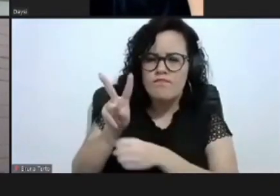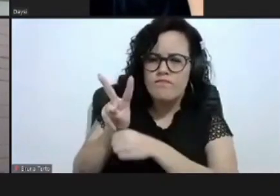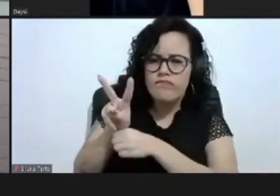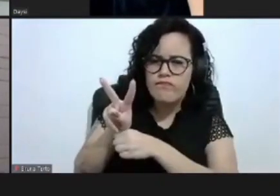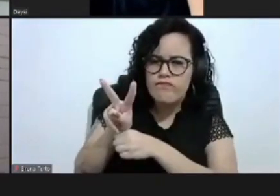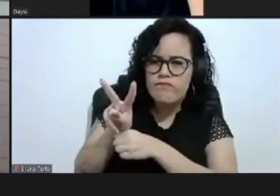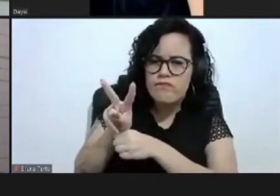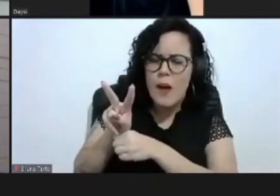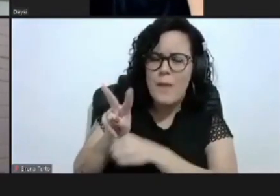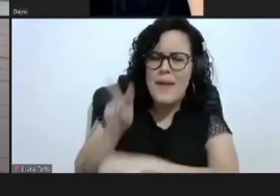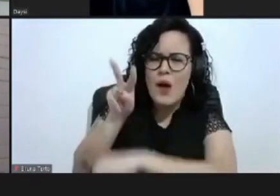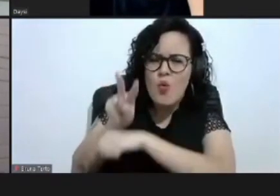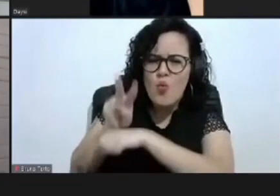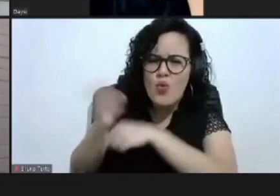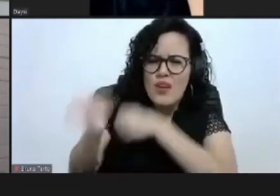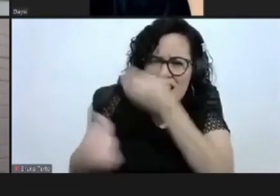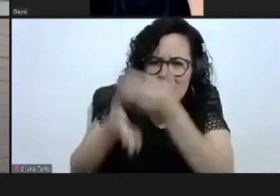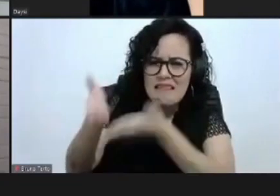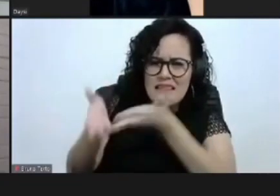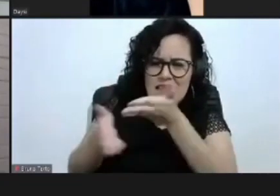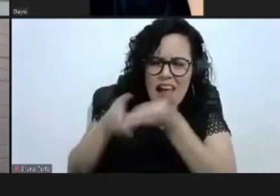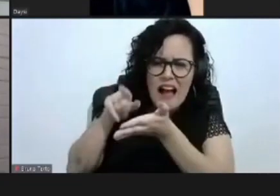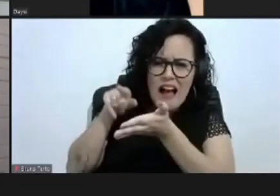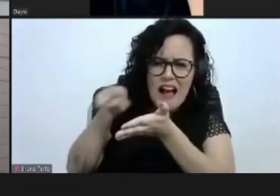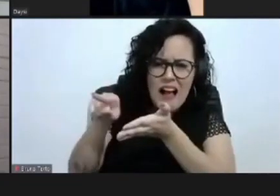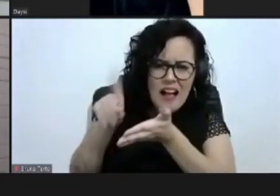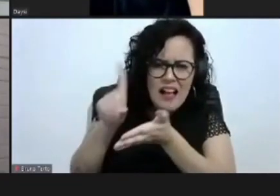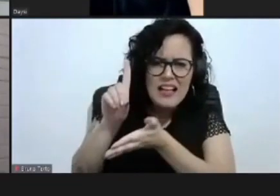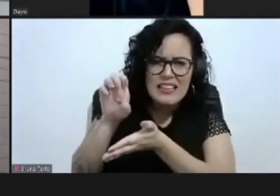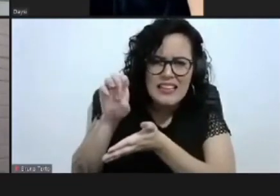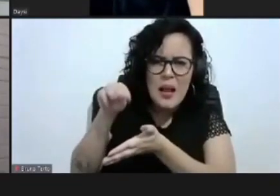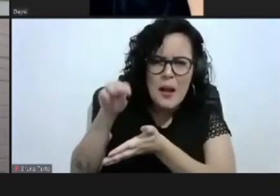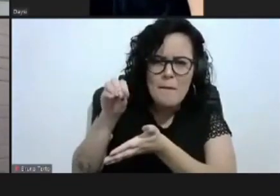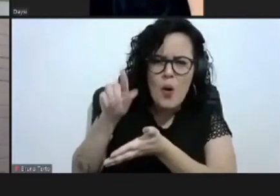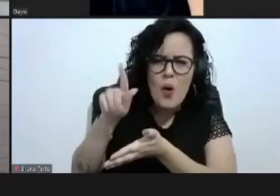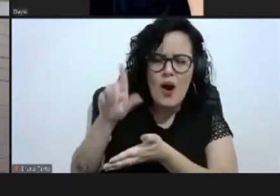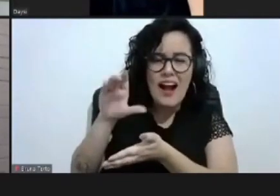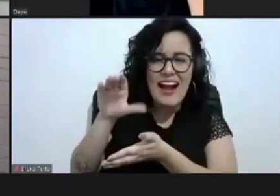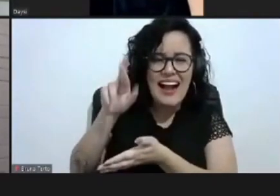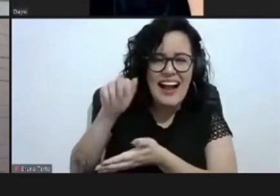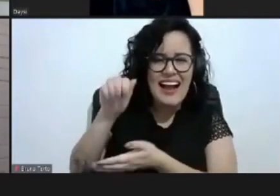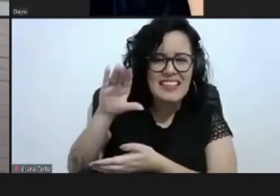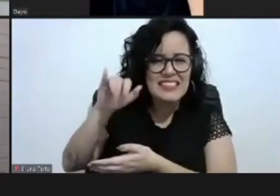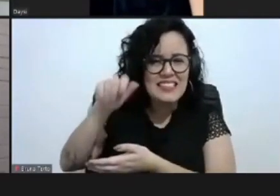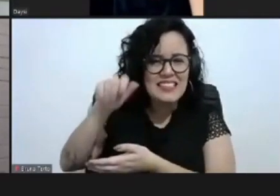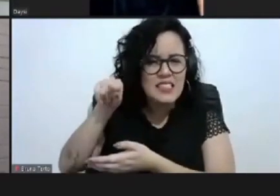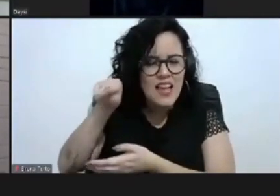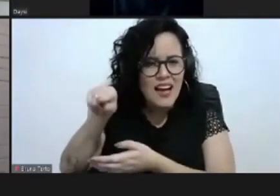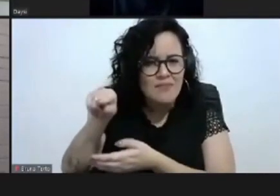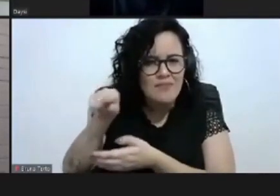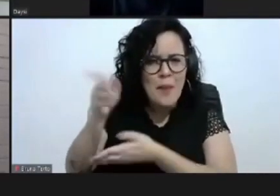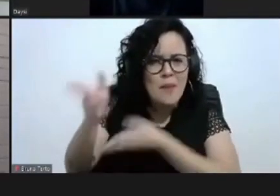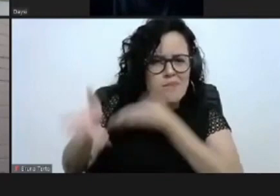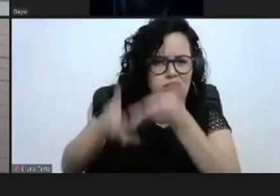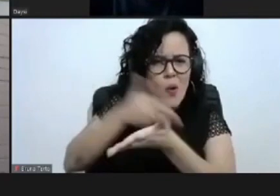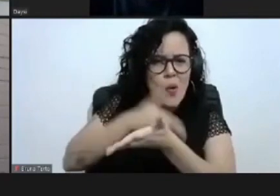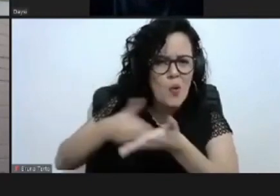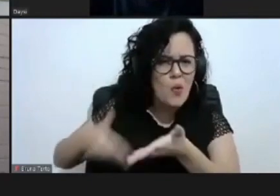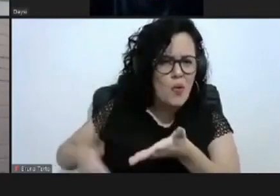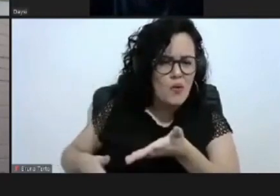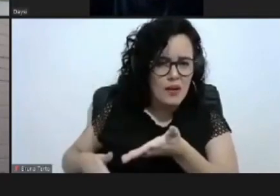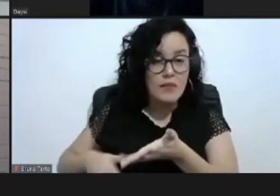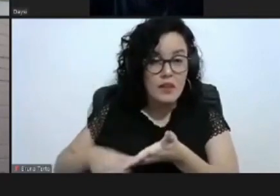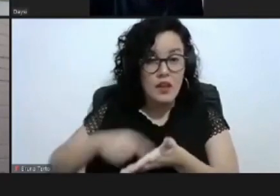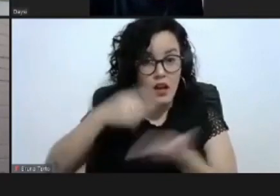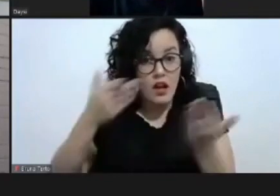essa democracia, nos fez pensar o encontro de hoje. Então, o encontro de hoje acontece fechando o mês de março, um